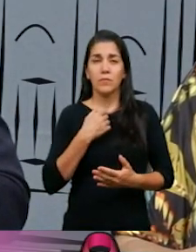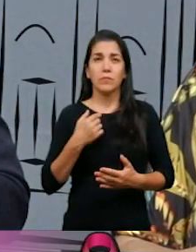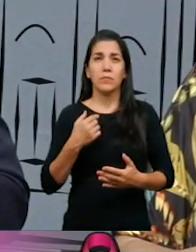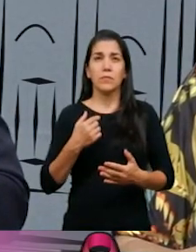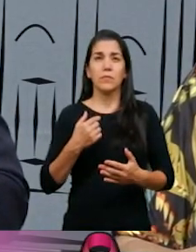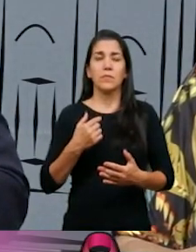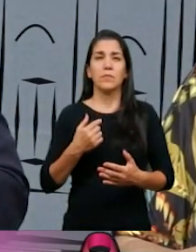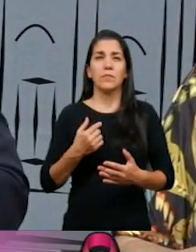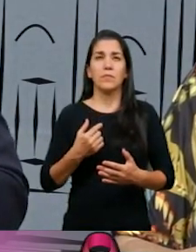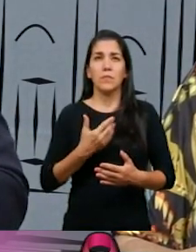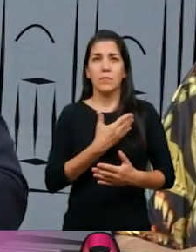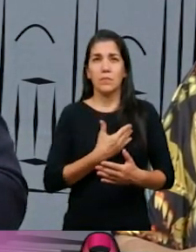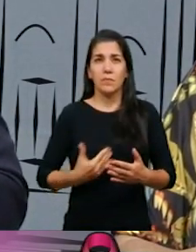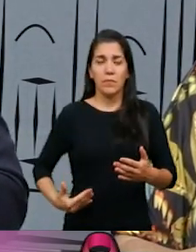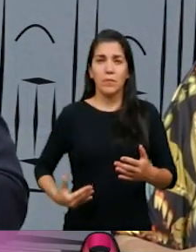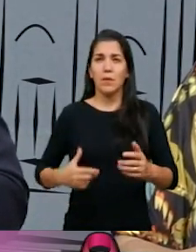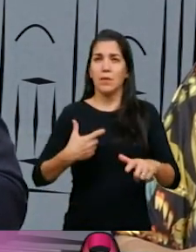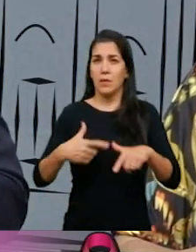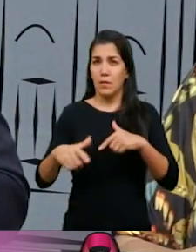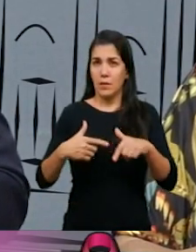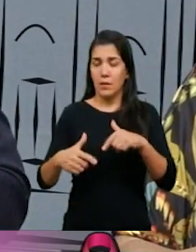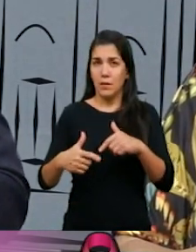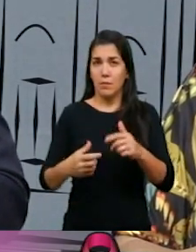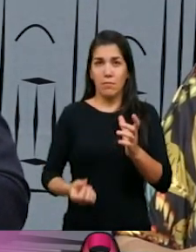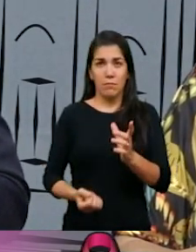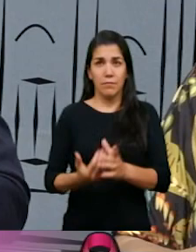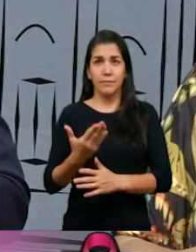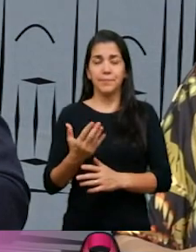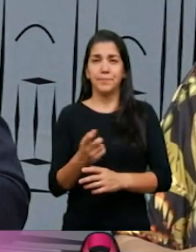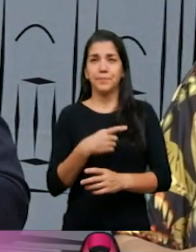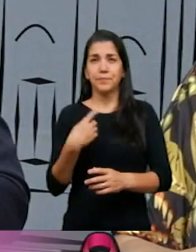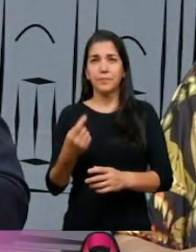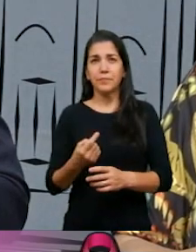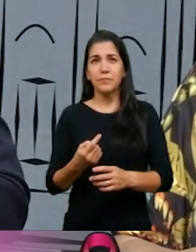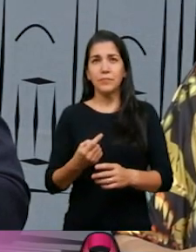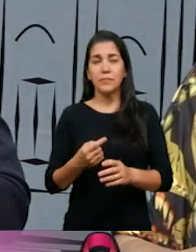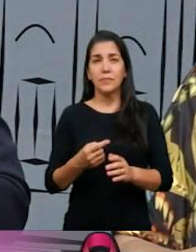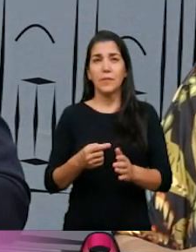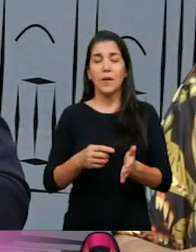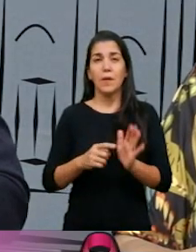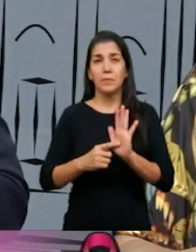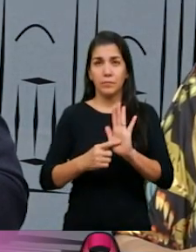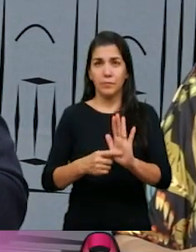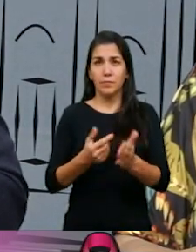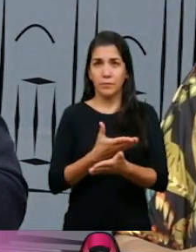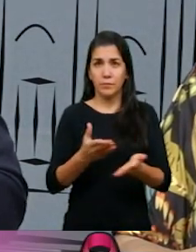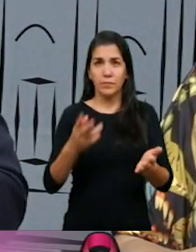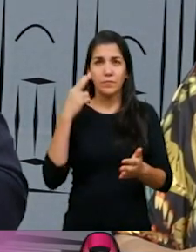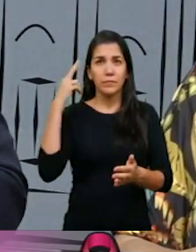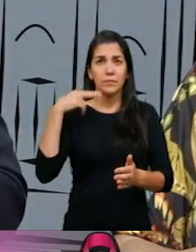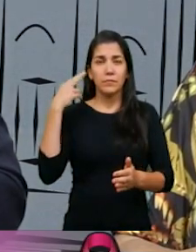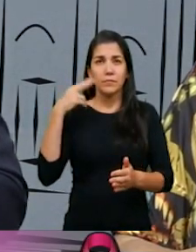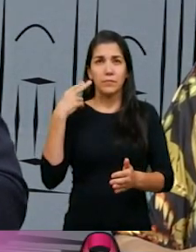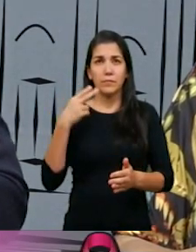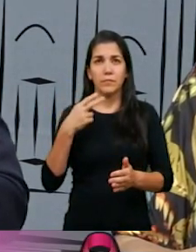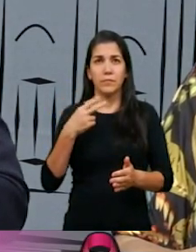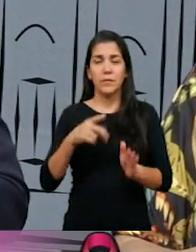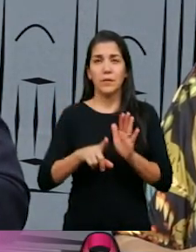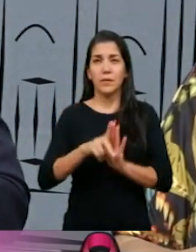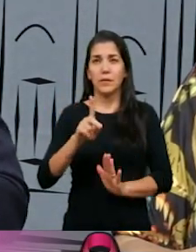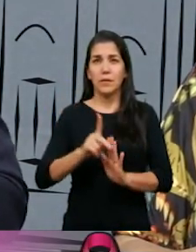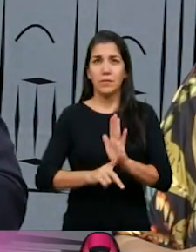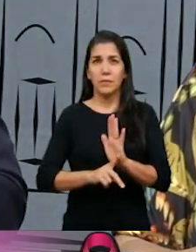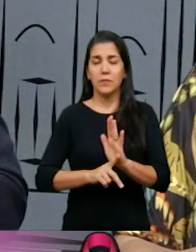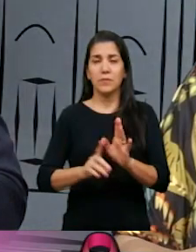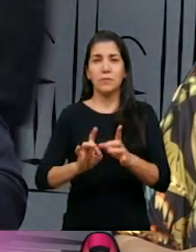geração de empregos e rendas ao município, estamos submetendo à apreciação desta Egrégia Câmara Municipal o incluso projeto de